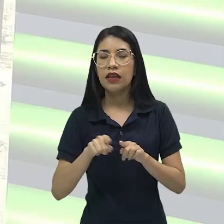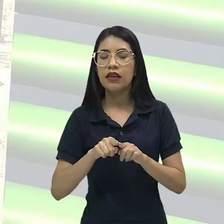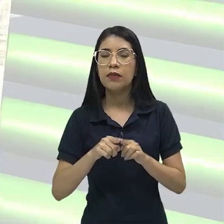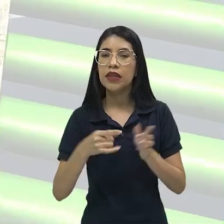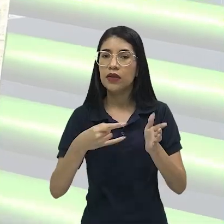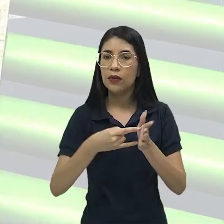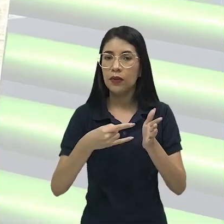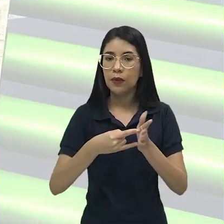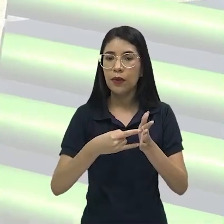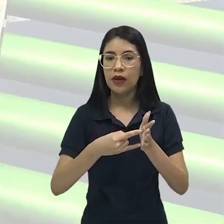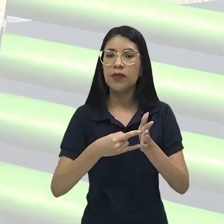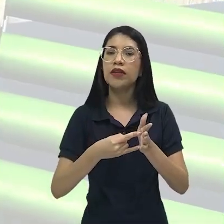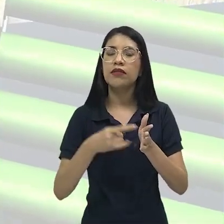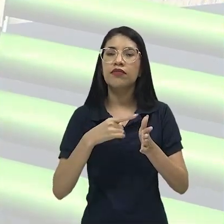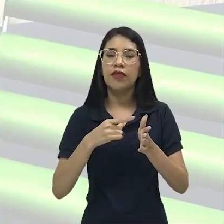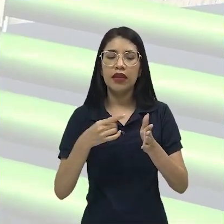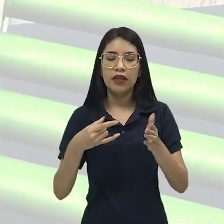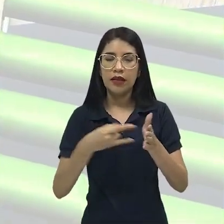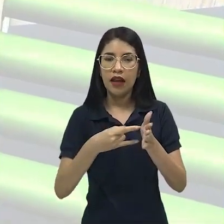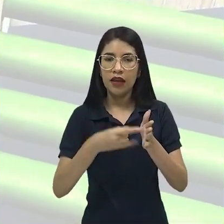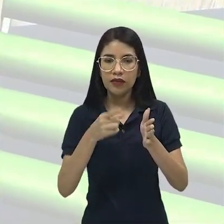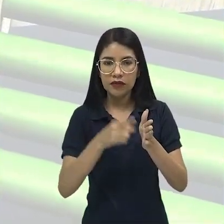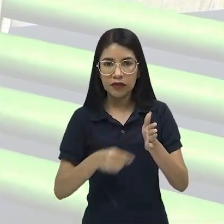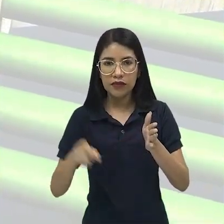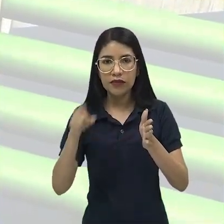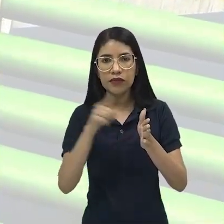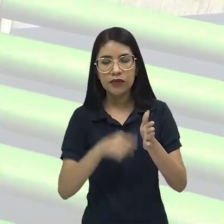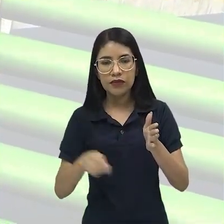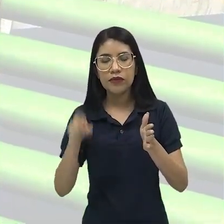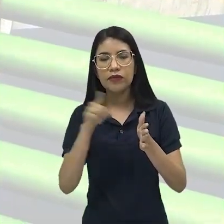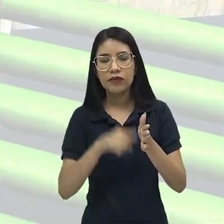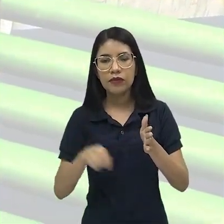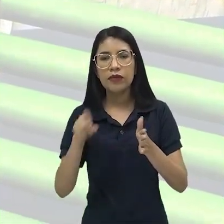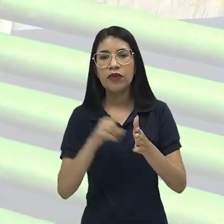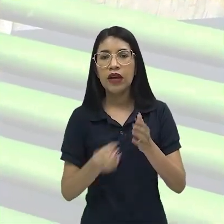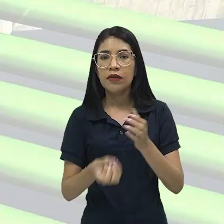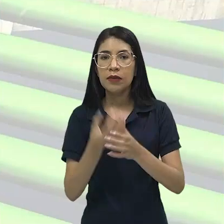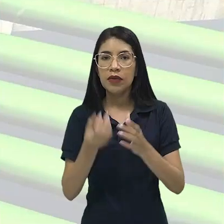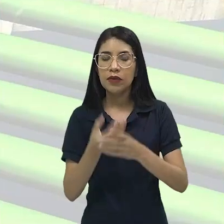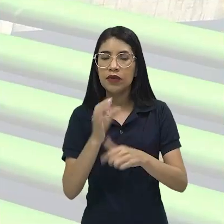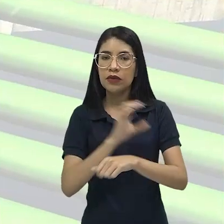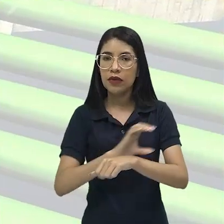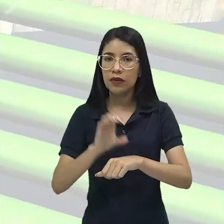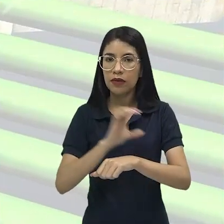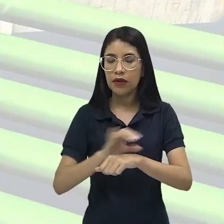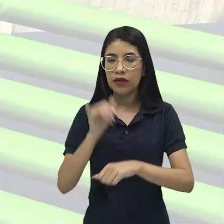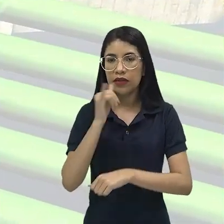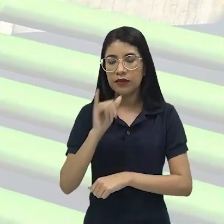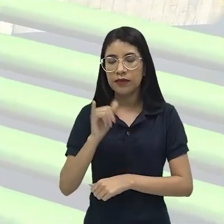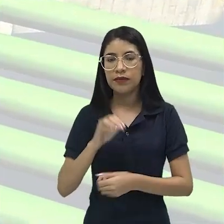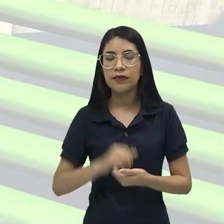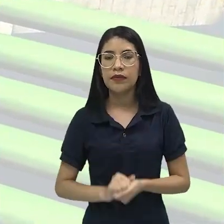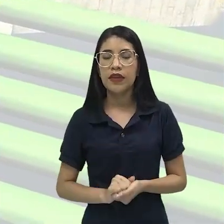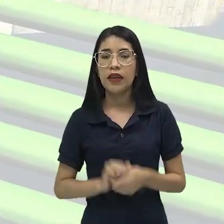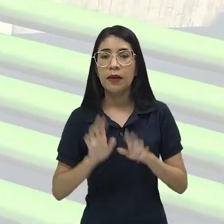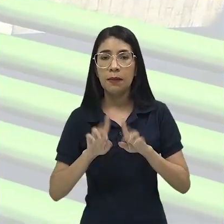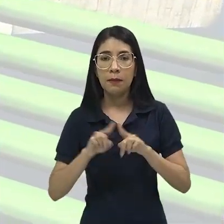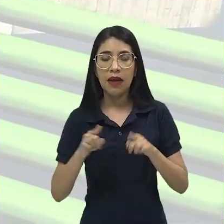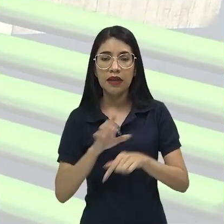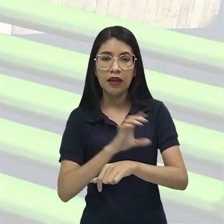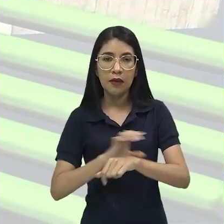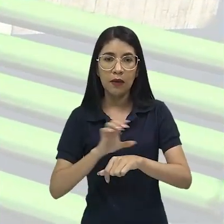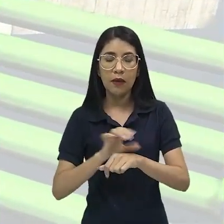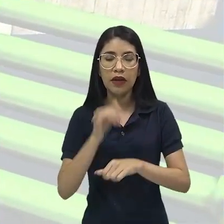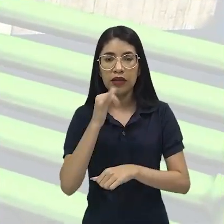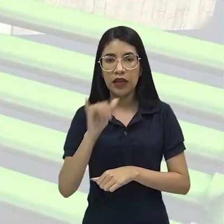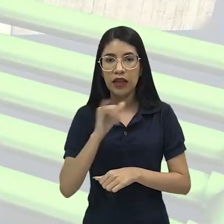um circuito, a uma bobina. E essa bobina vai gerar corrente elétrica. E uma coisa interessante é que essa corrente elétrica ela é alternada.